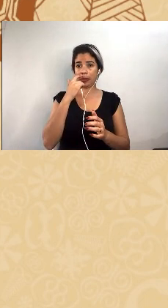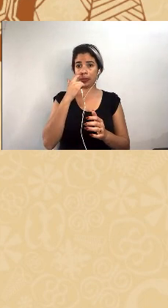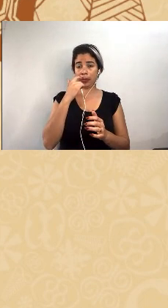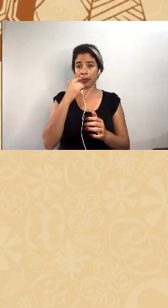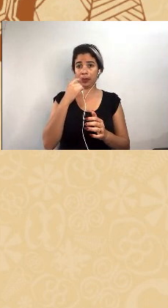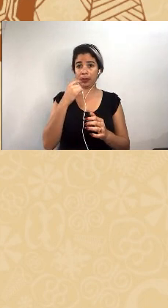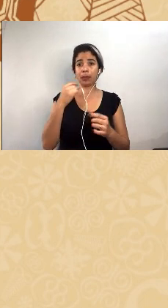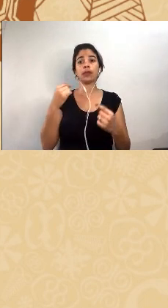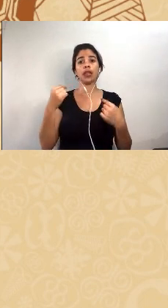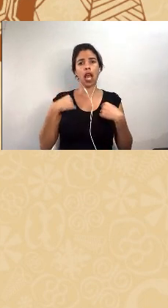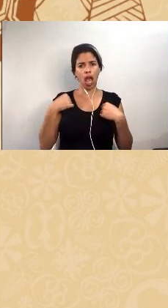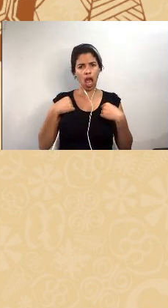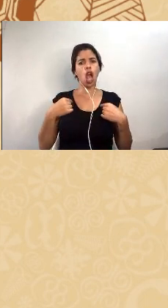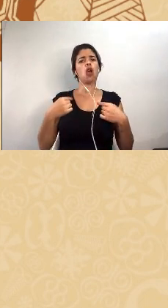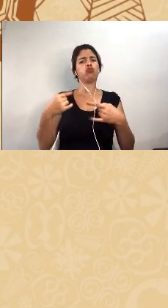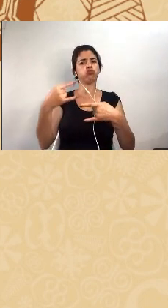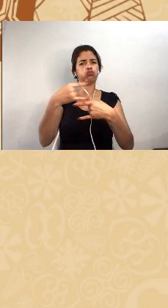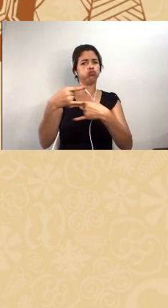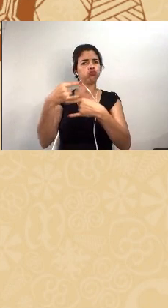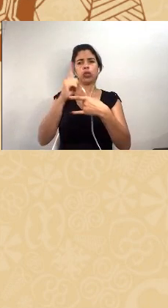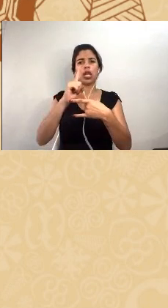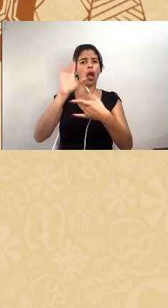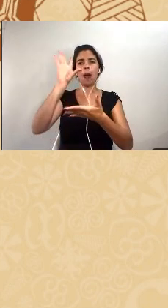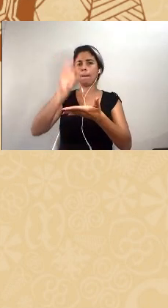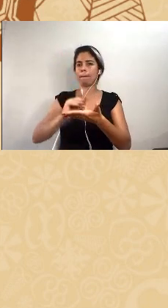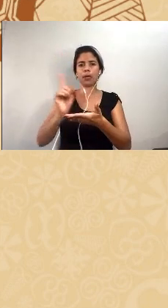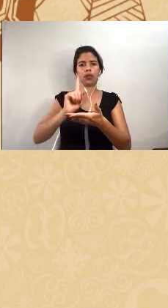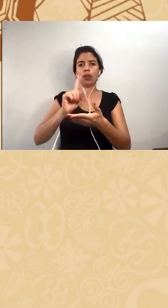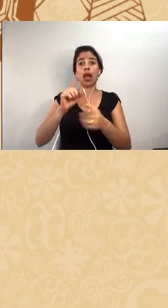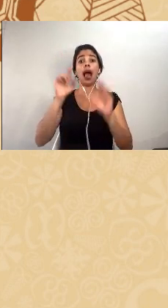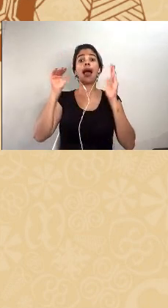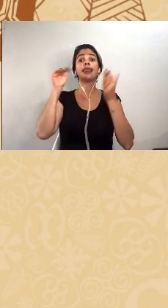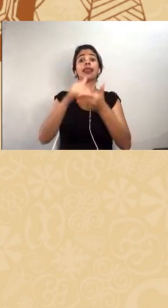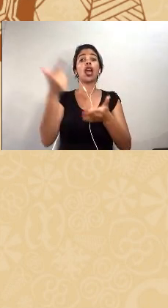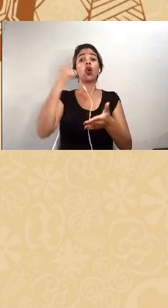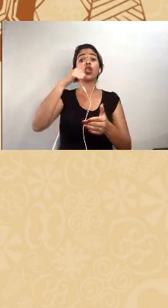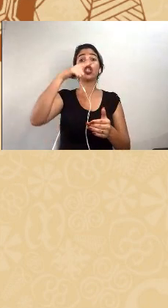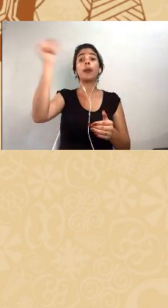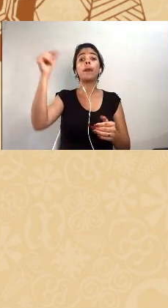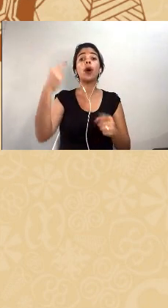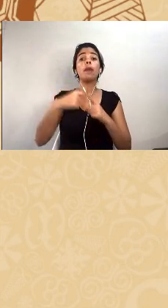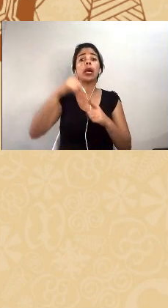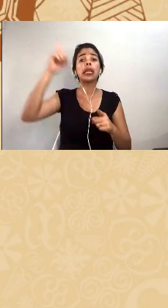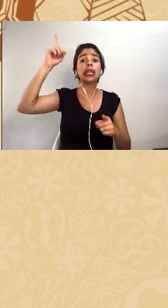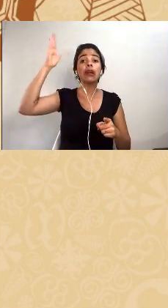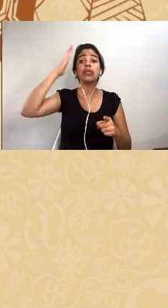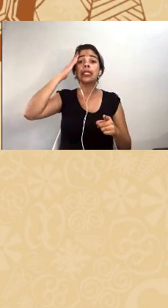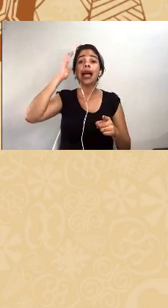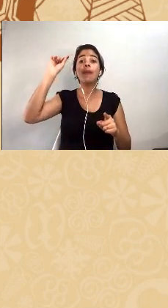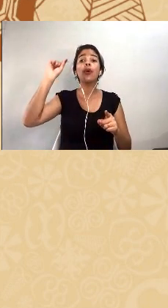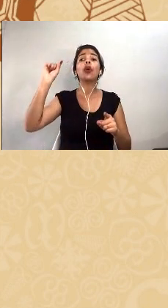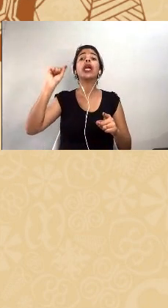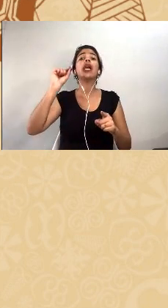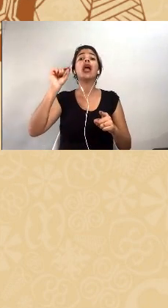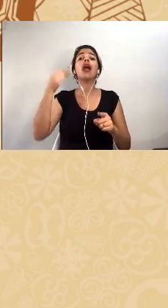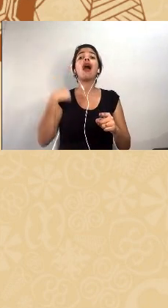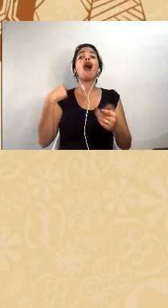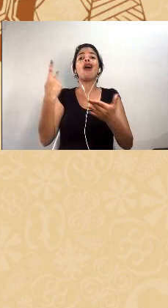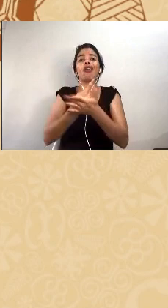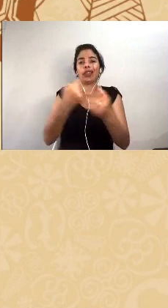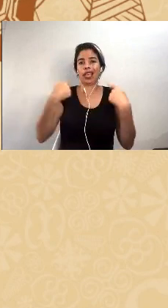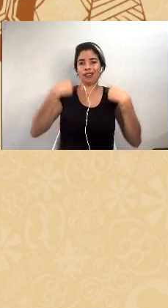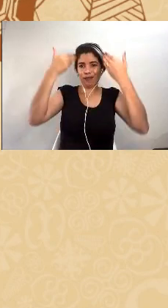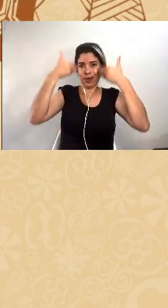Eu vou deixar essa live aqui, eu não vou desligar essa live até eu poder ir embora, porque Deus sabe o que eles iam fazer comigo, Deus sabe.